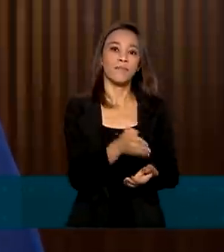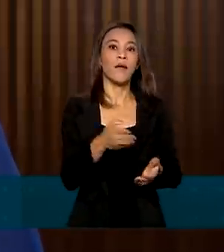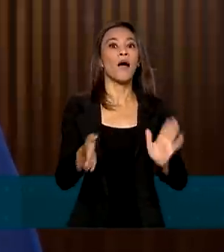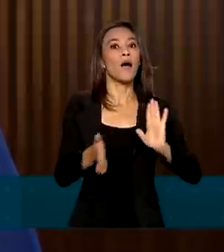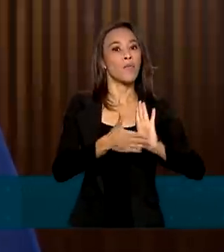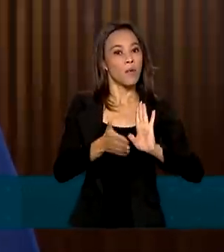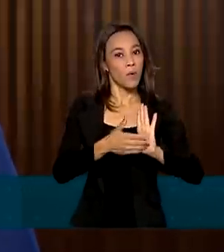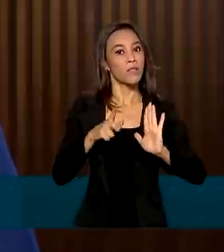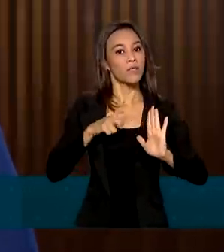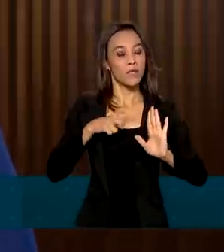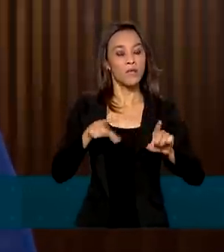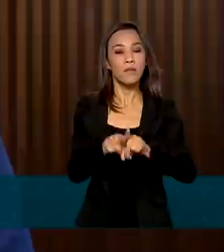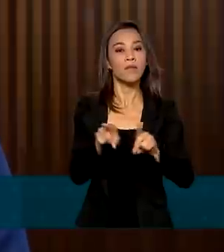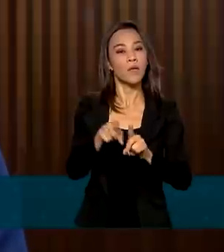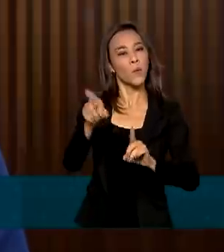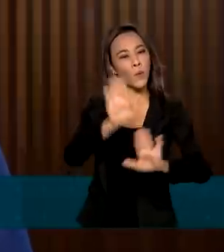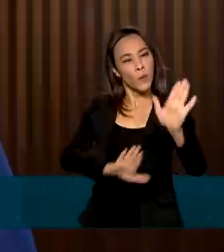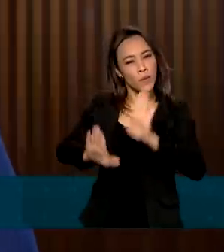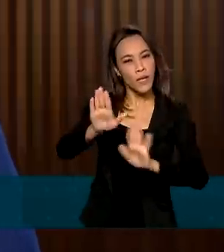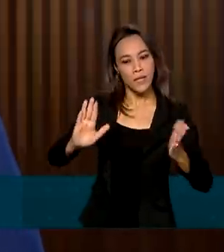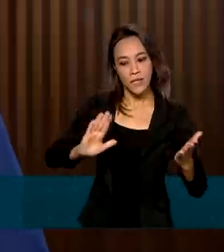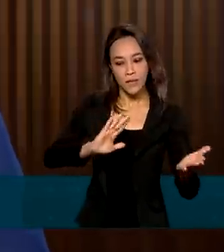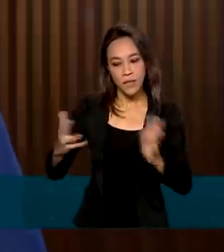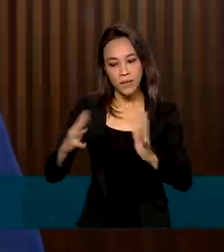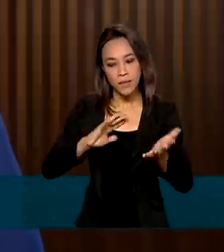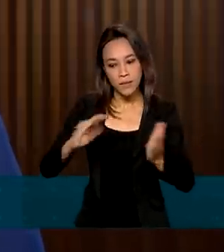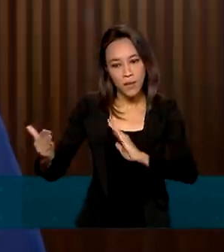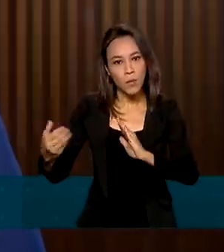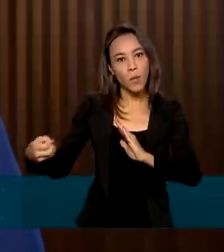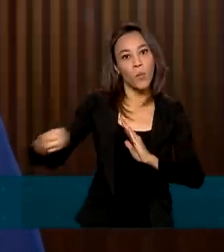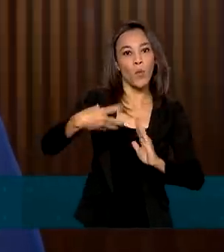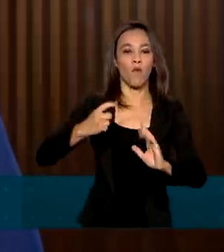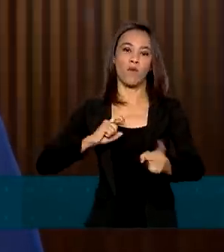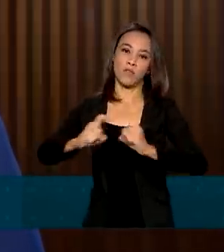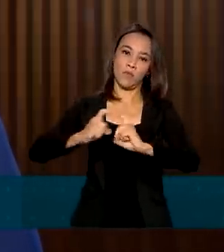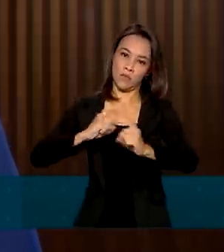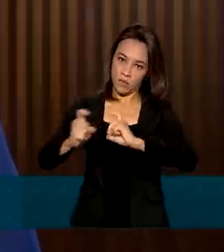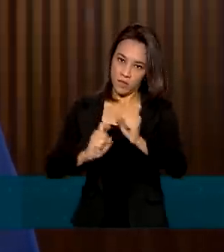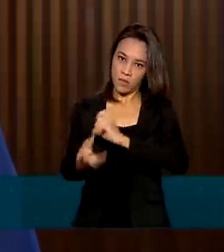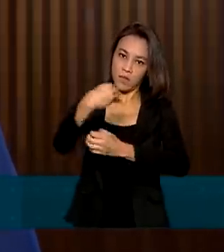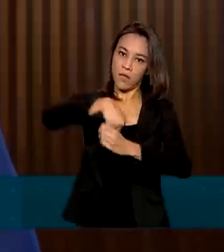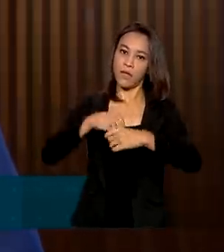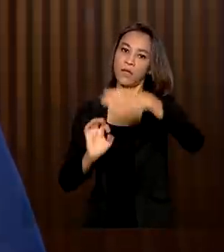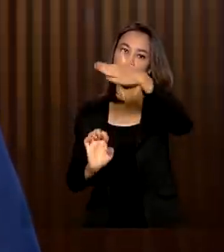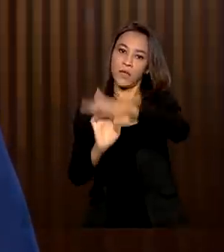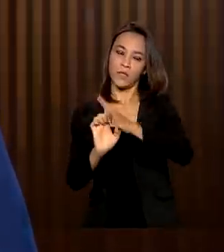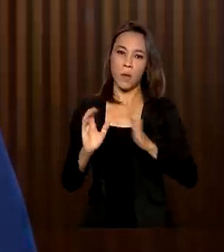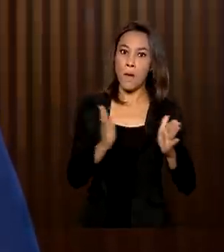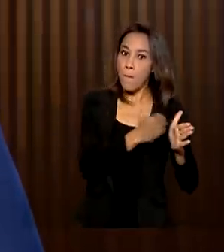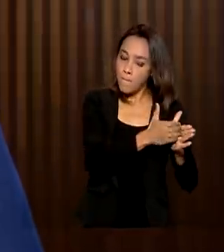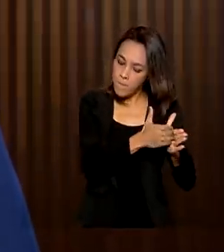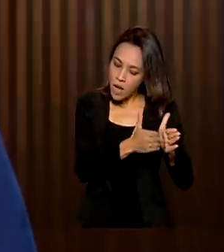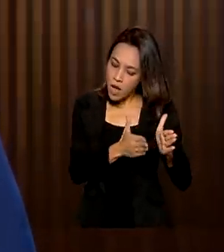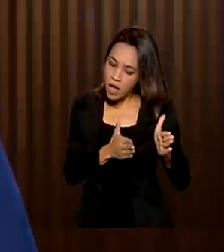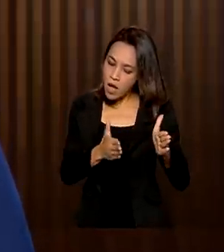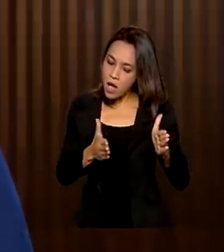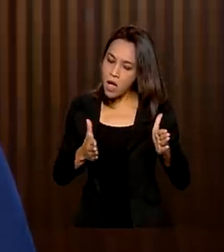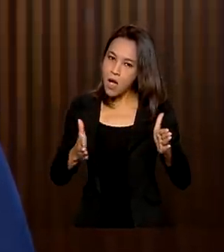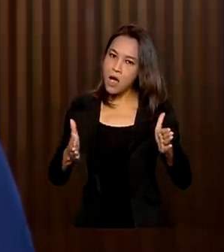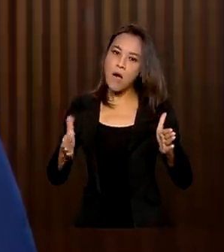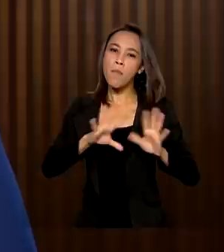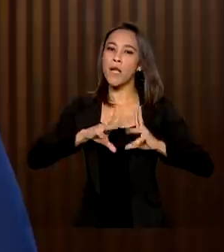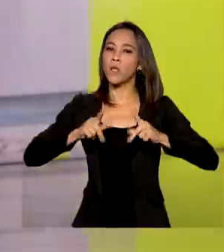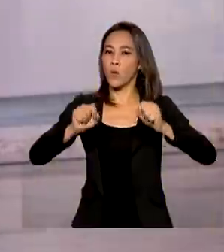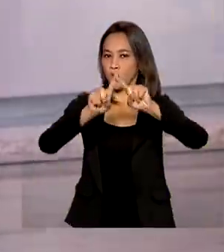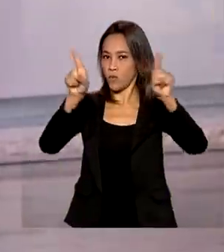também teve cuidado com a transição da empresa para uma nova gestão, prevendo um período de estabilidade para todos os